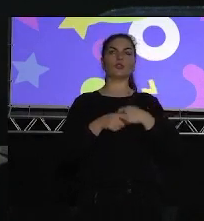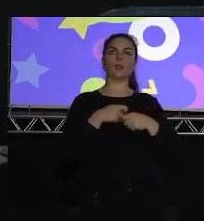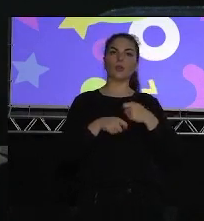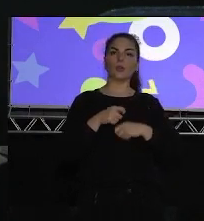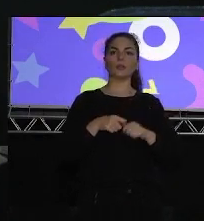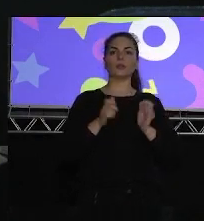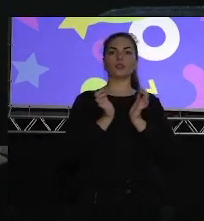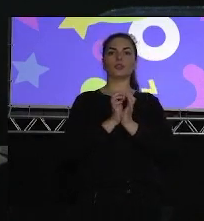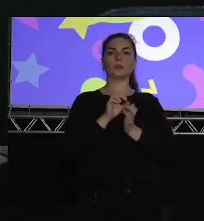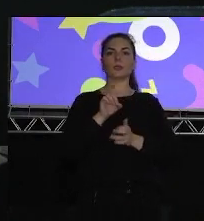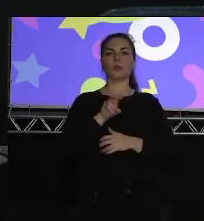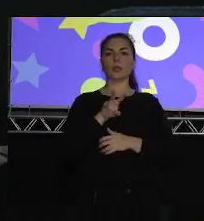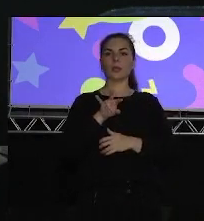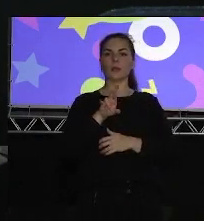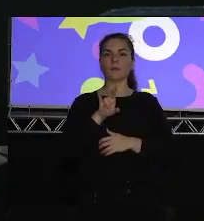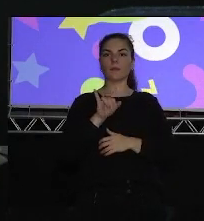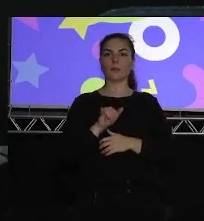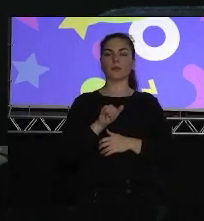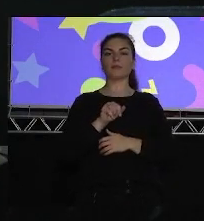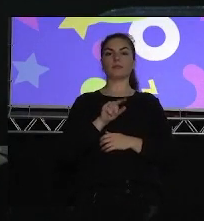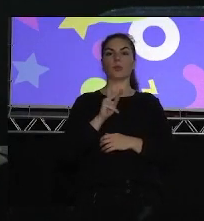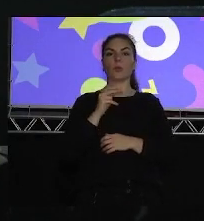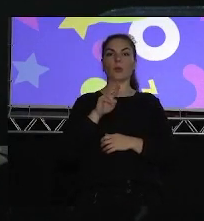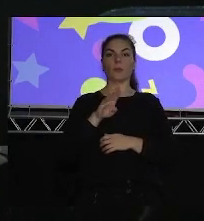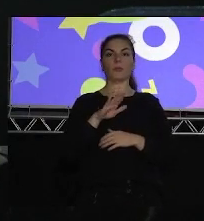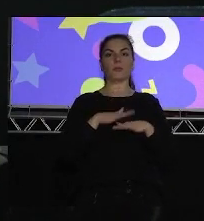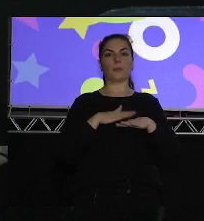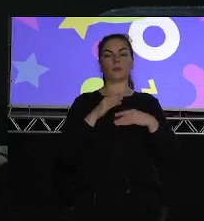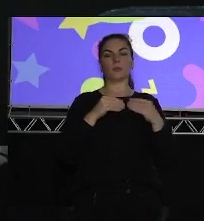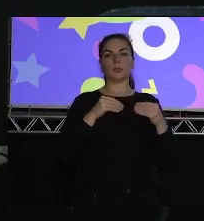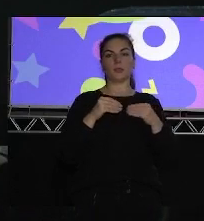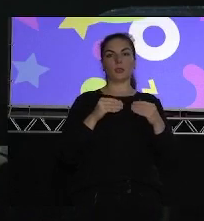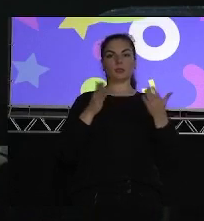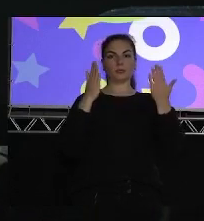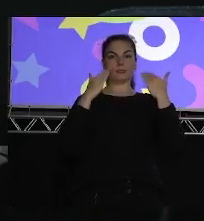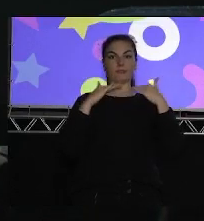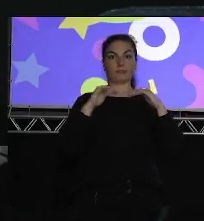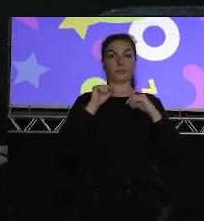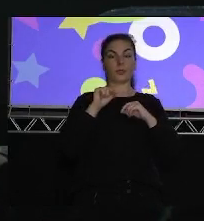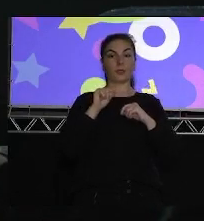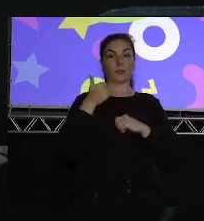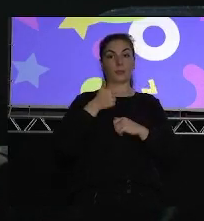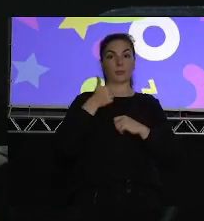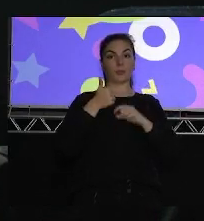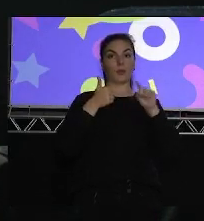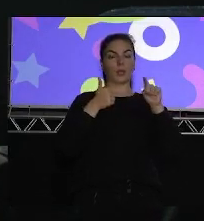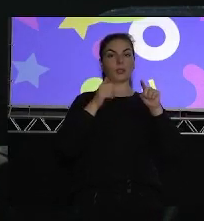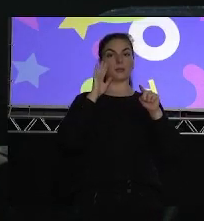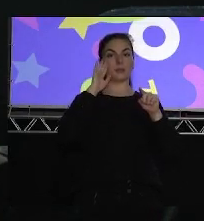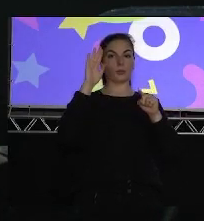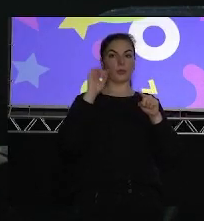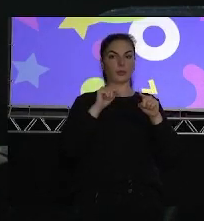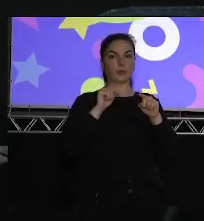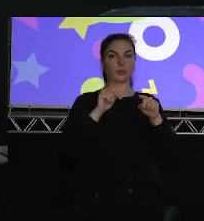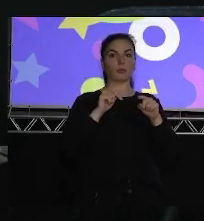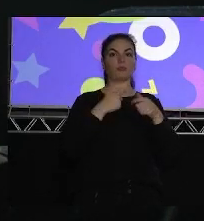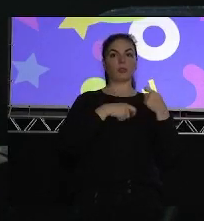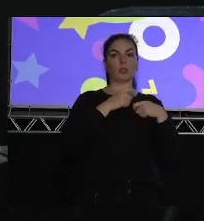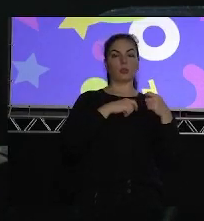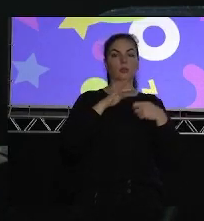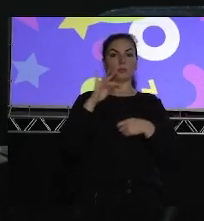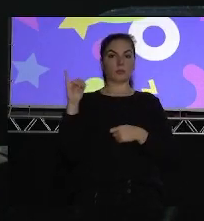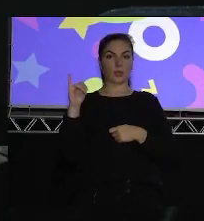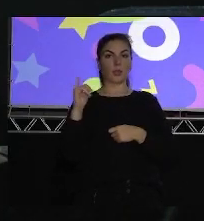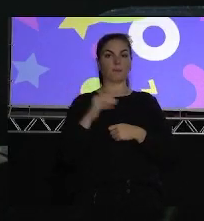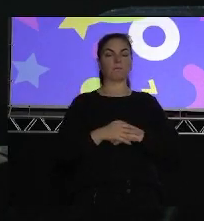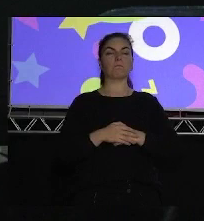de delivery, o hub facilita isso. Na value stream 1, é eles que priorizam, negócio e TI. Olha